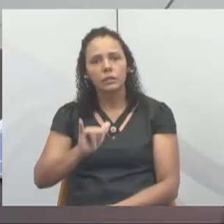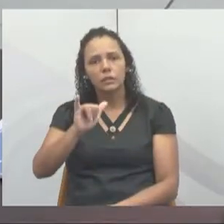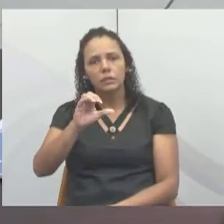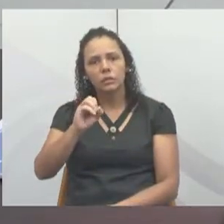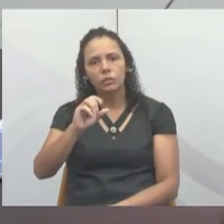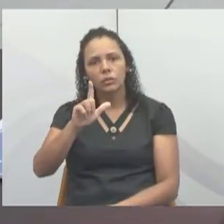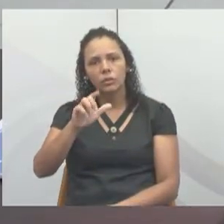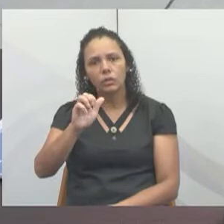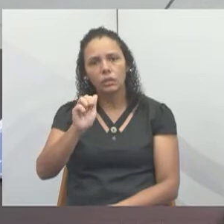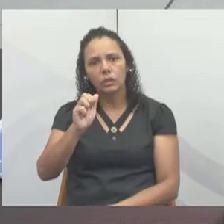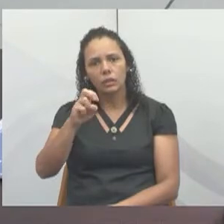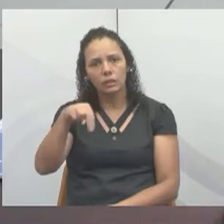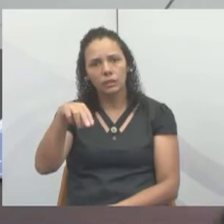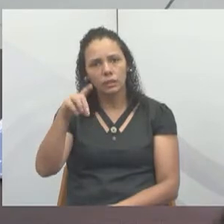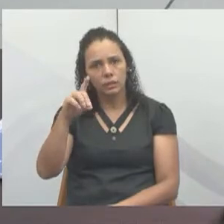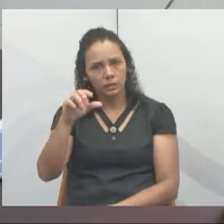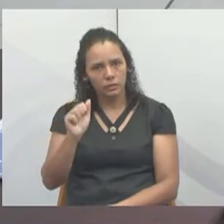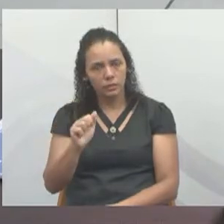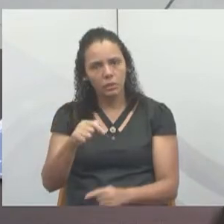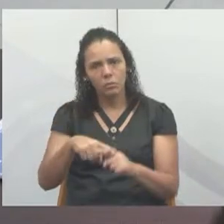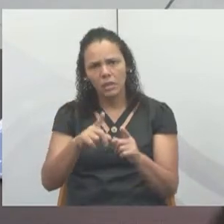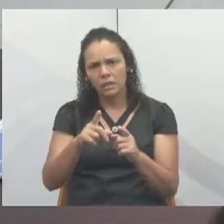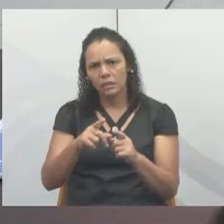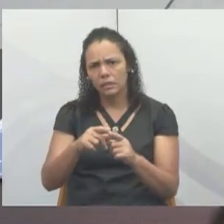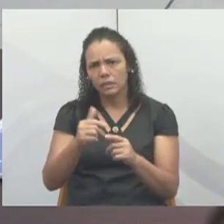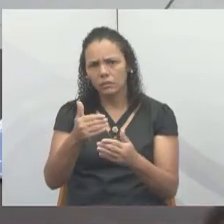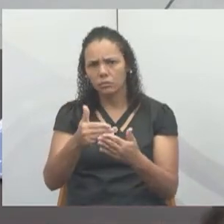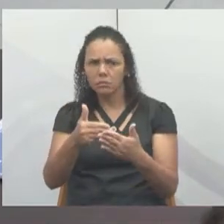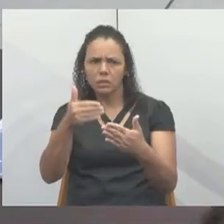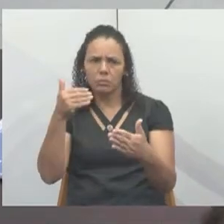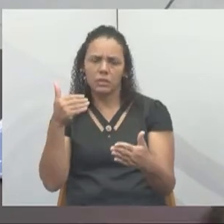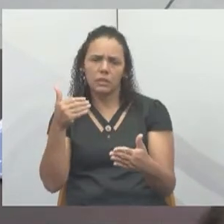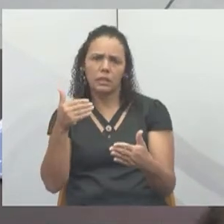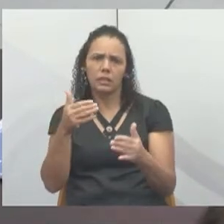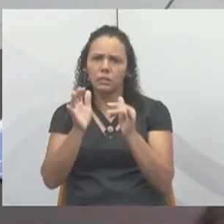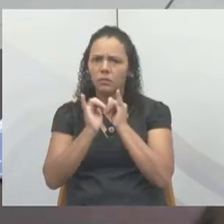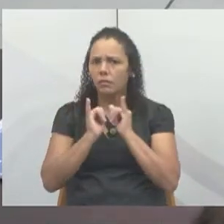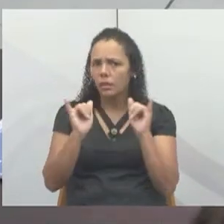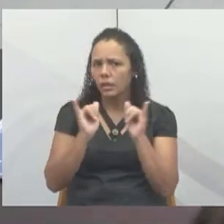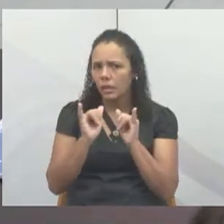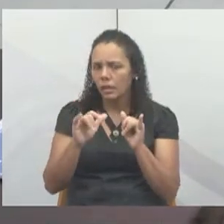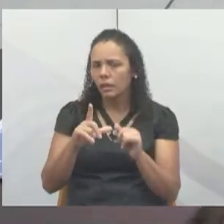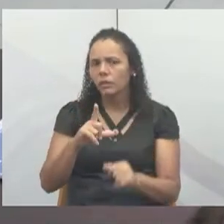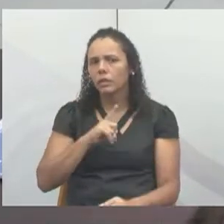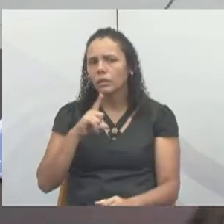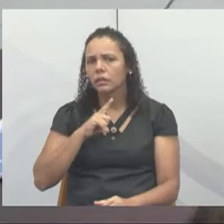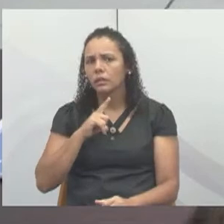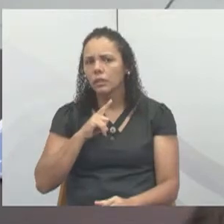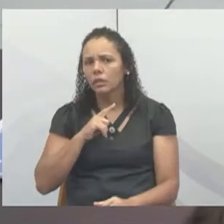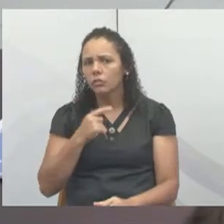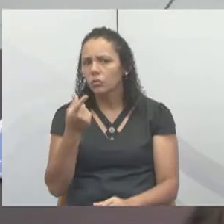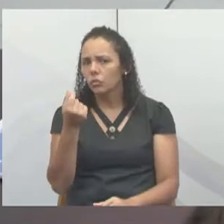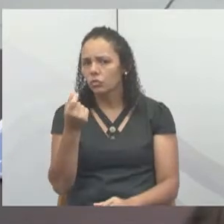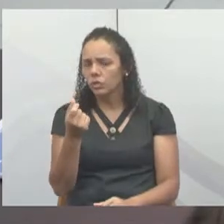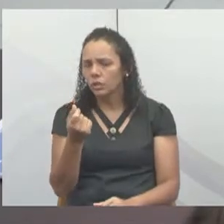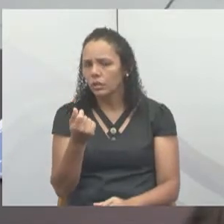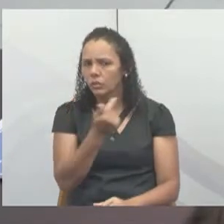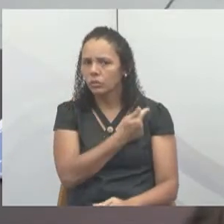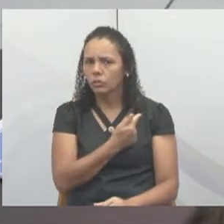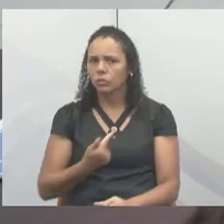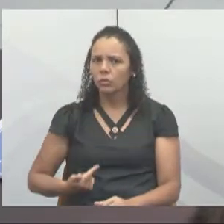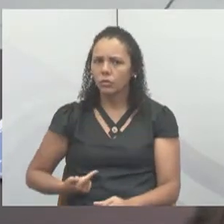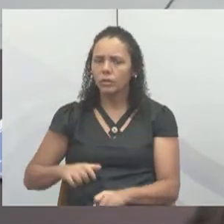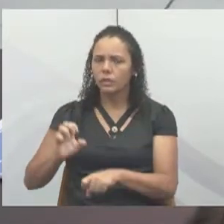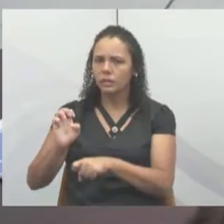anunciado um tempo atrás que veio um recurso do governo estadual e federal na